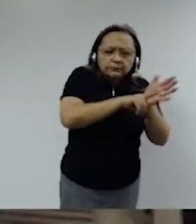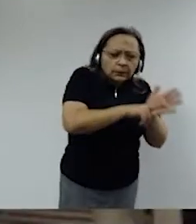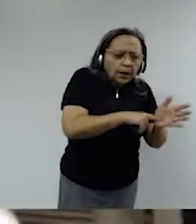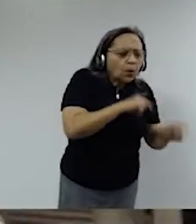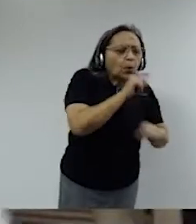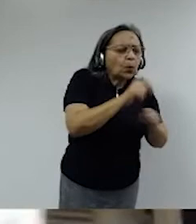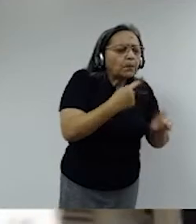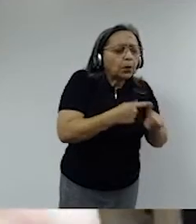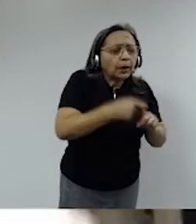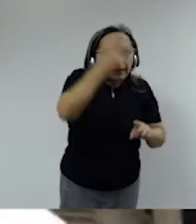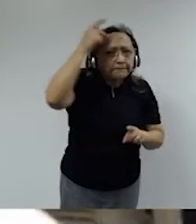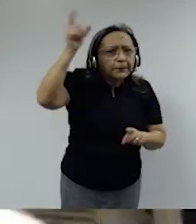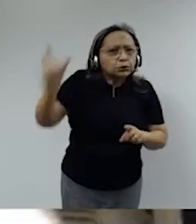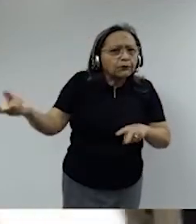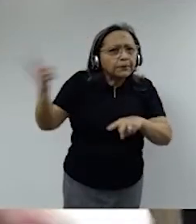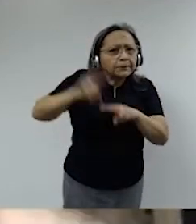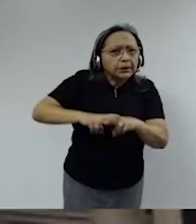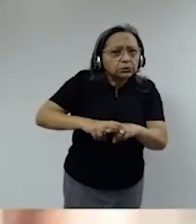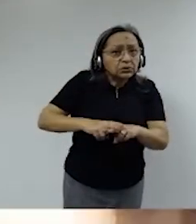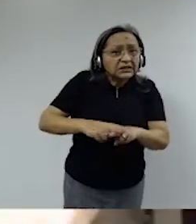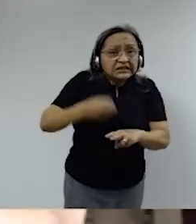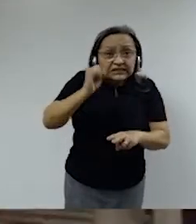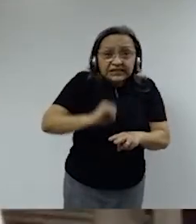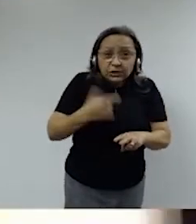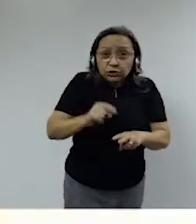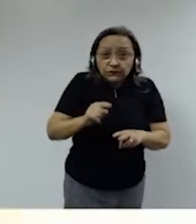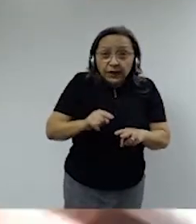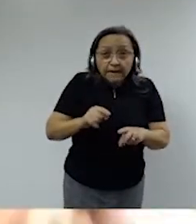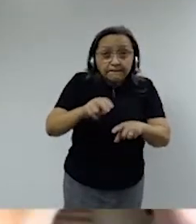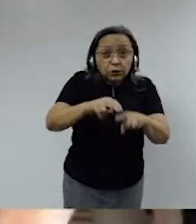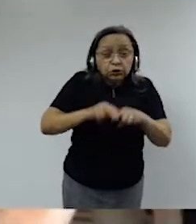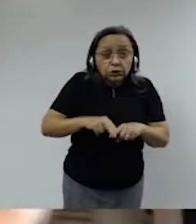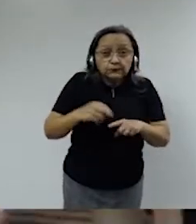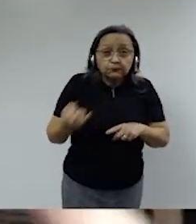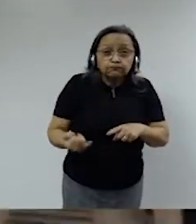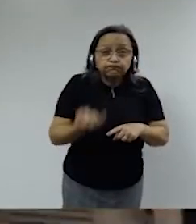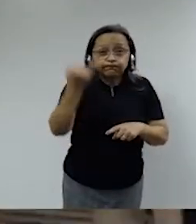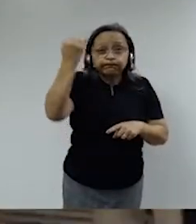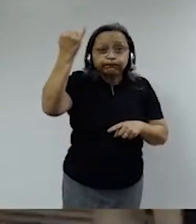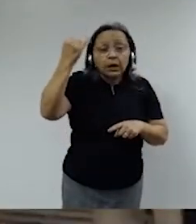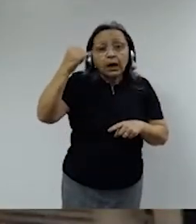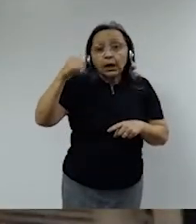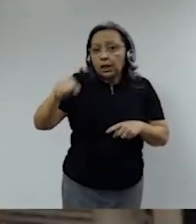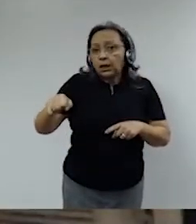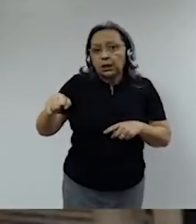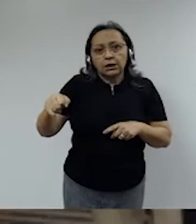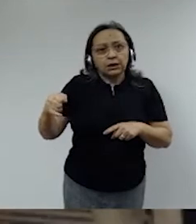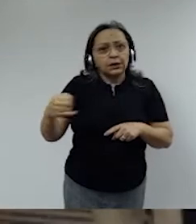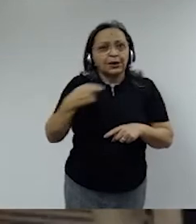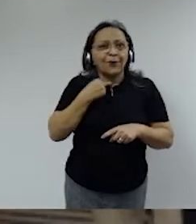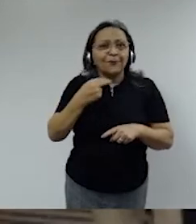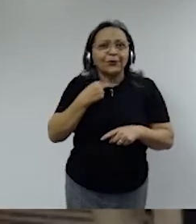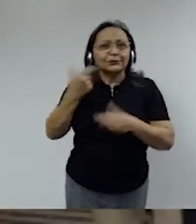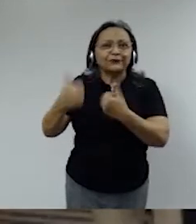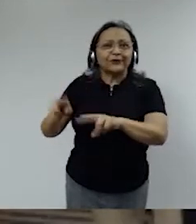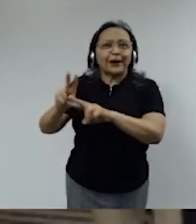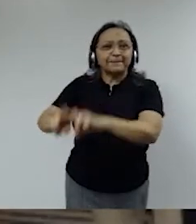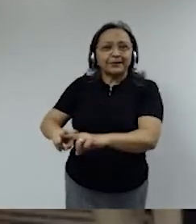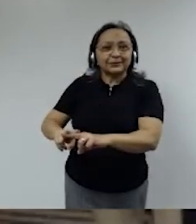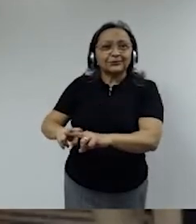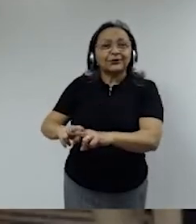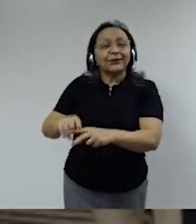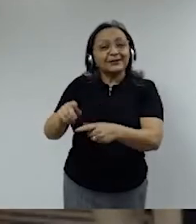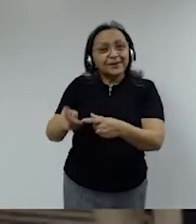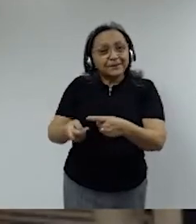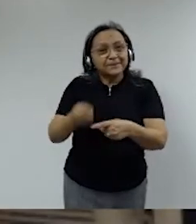preso. Porque, se não tiver um fundamento válido para a prisão, ele não permanecerá preso. Então, essa é a primeira grande